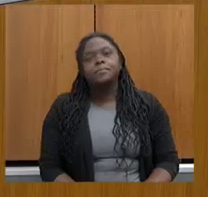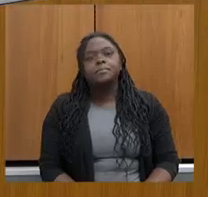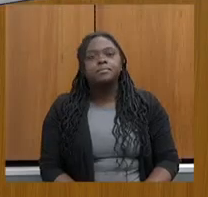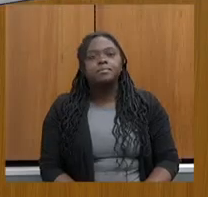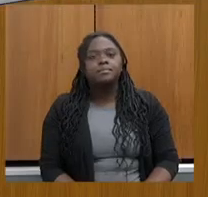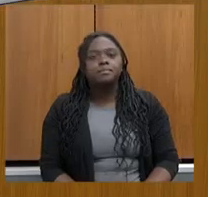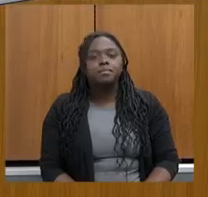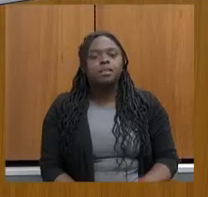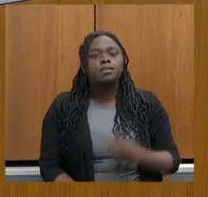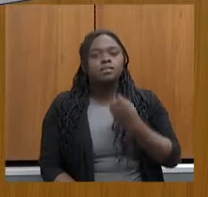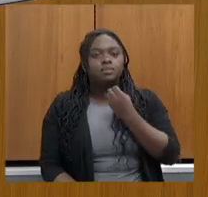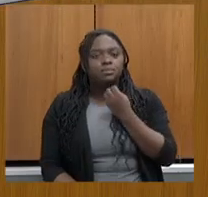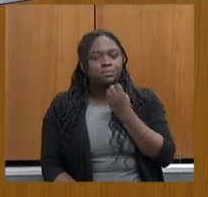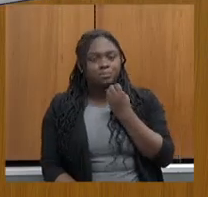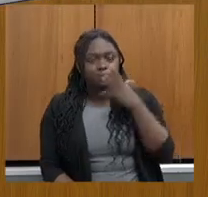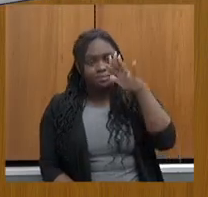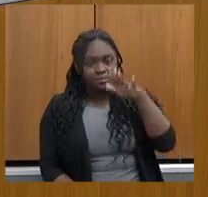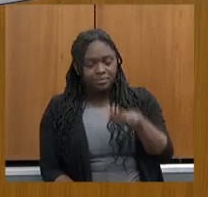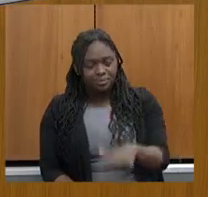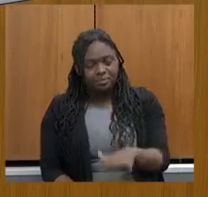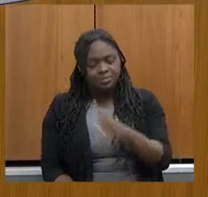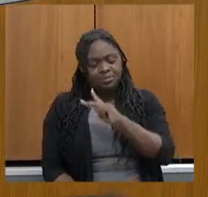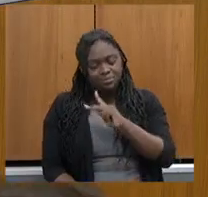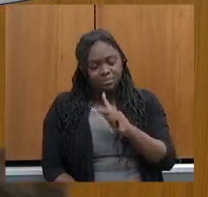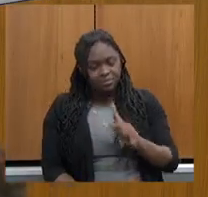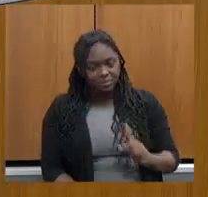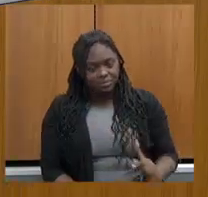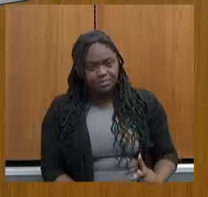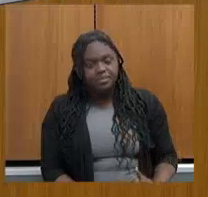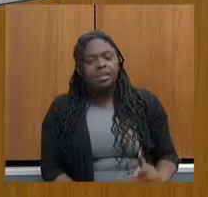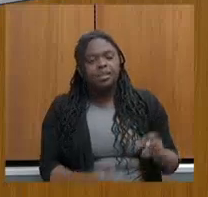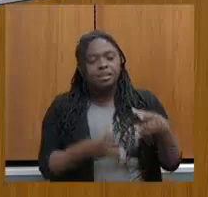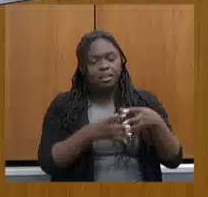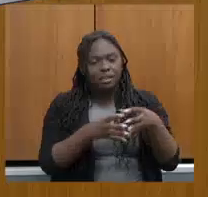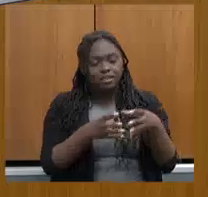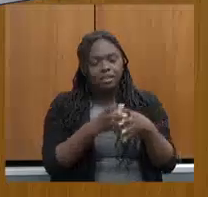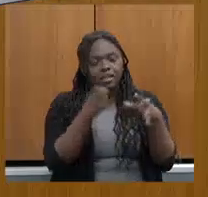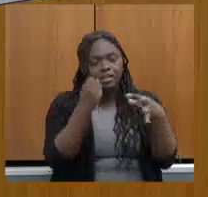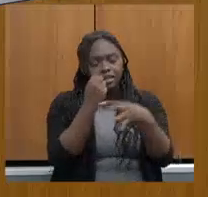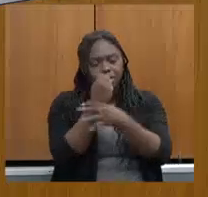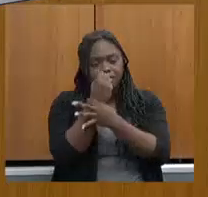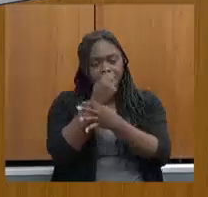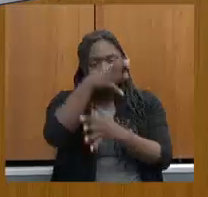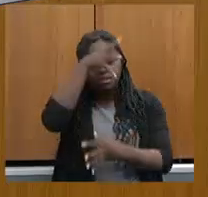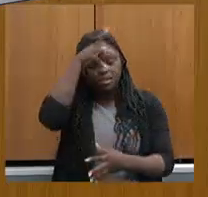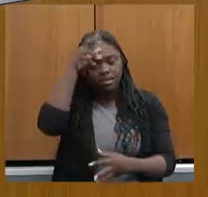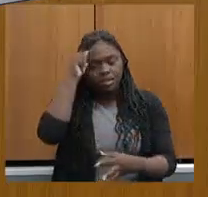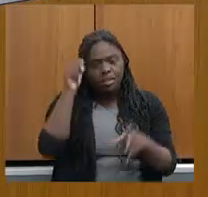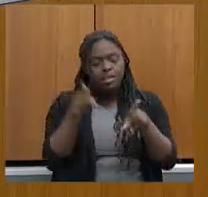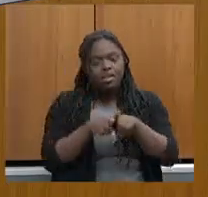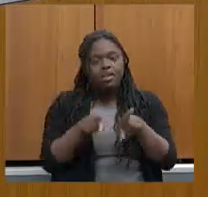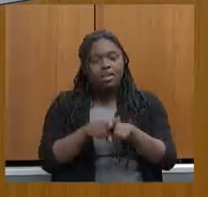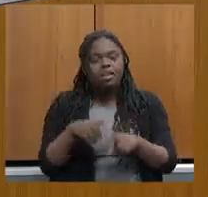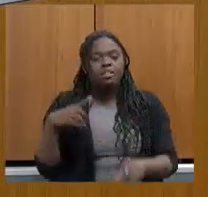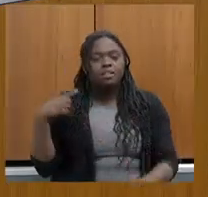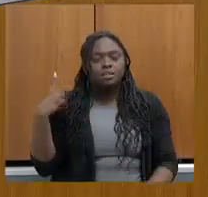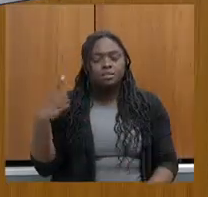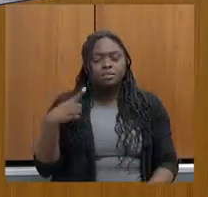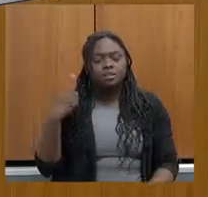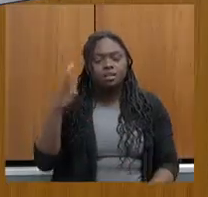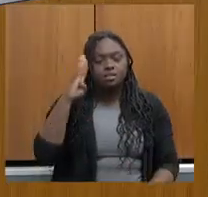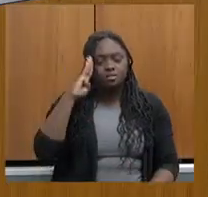Boa tarde senhor presidente da Comissão de Segurança Pública Boa tarde sargento Rodrigues